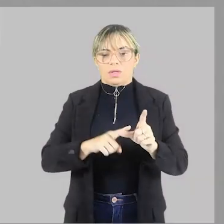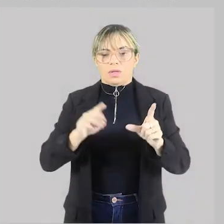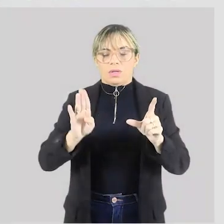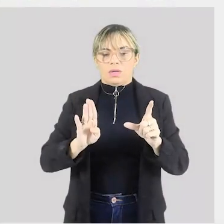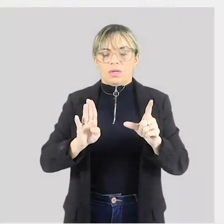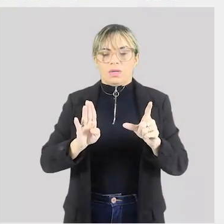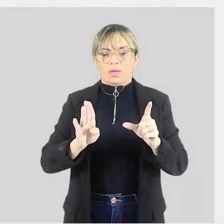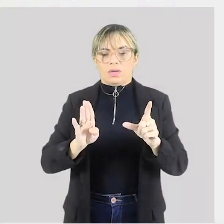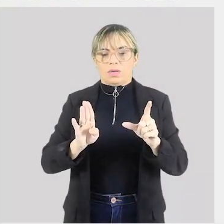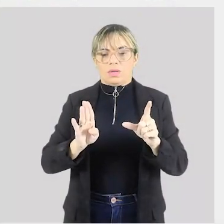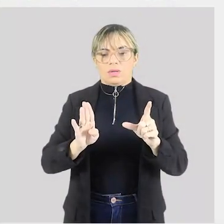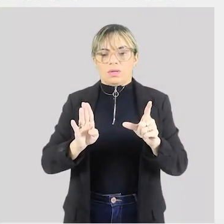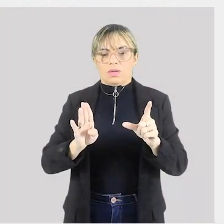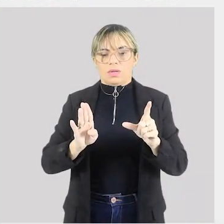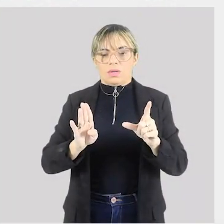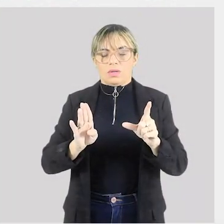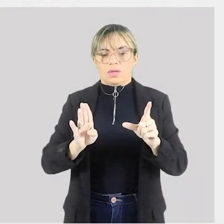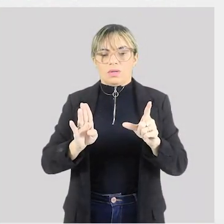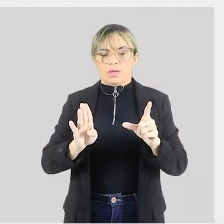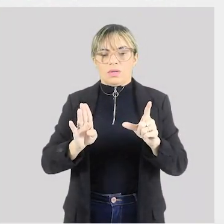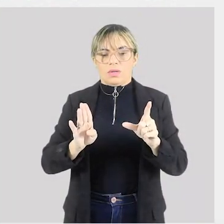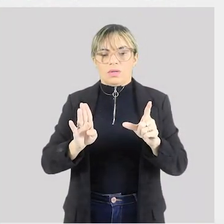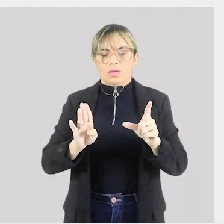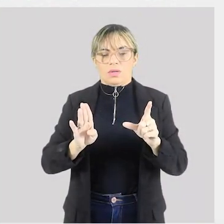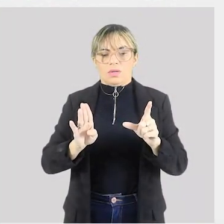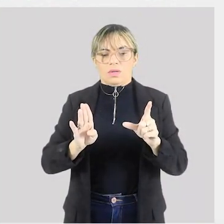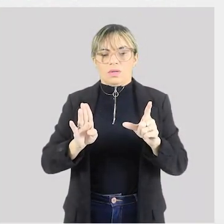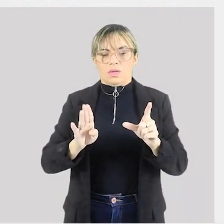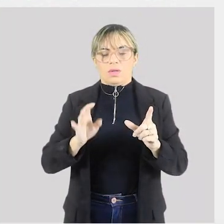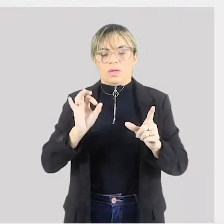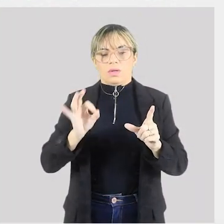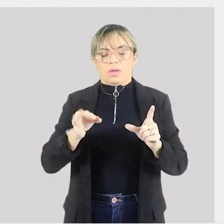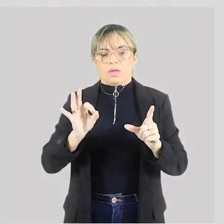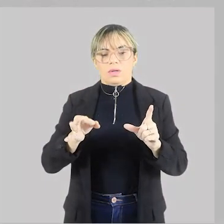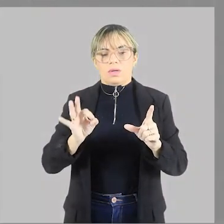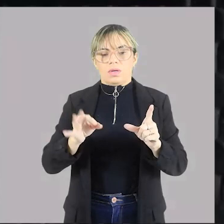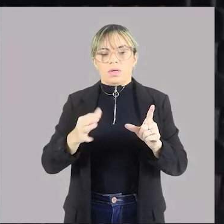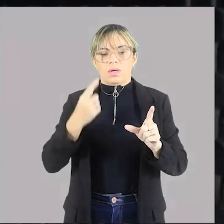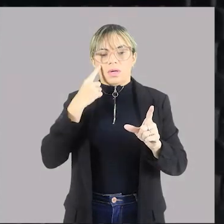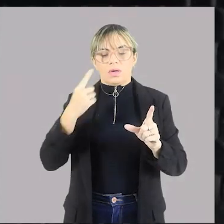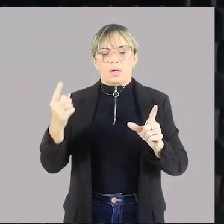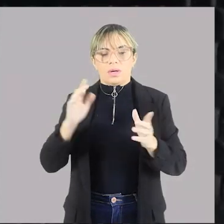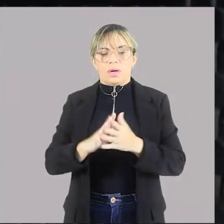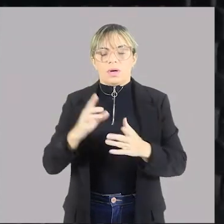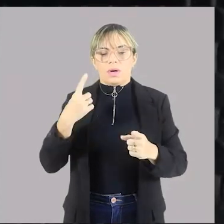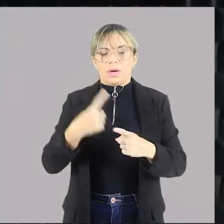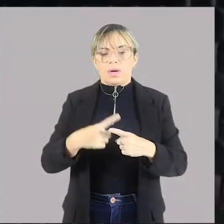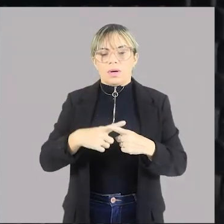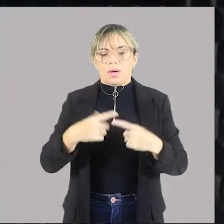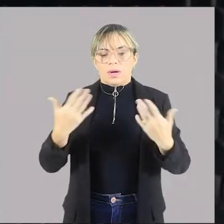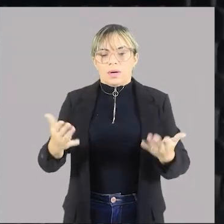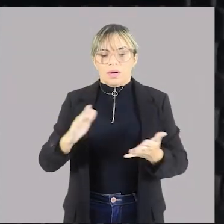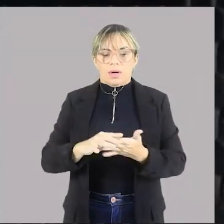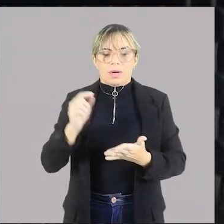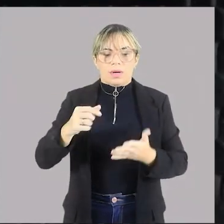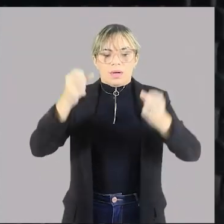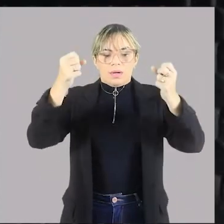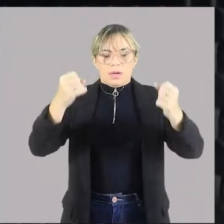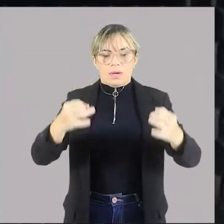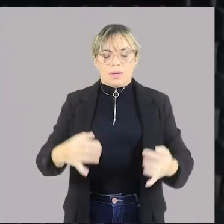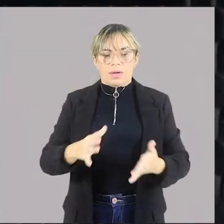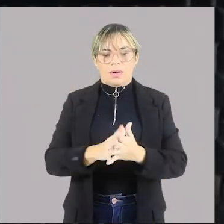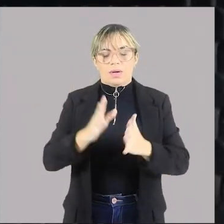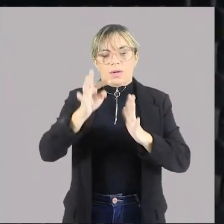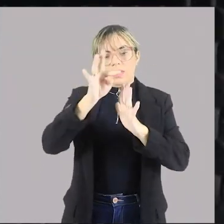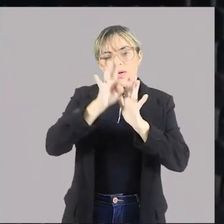Letra B, é considerado direito não codificado. Essa é a assertiva correta, como nós vamos observar. Por quê? Porque é ela que diz o que o